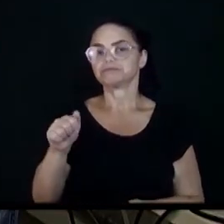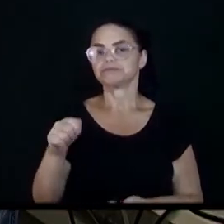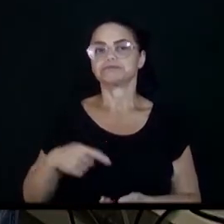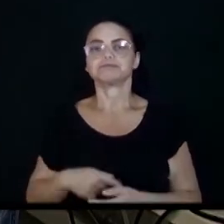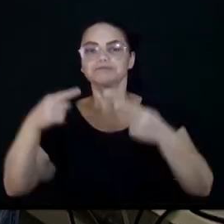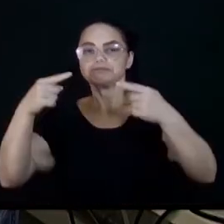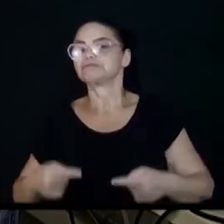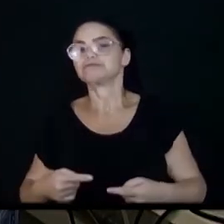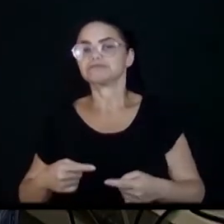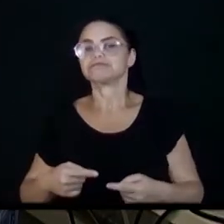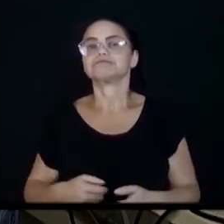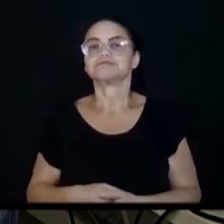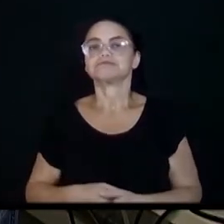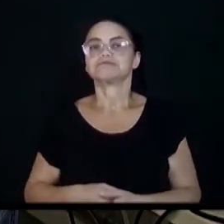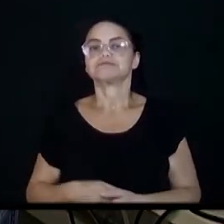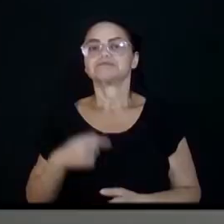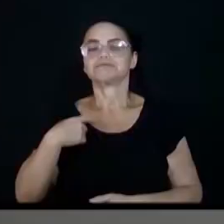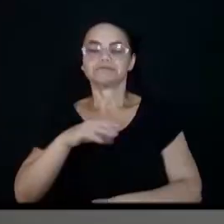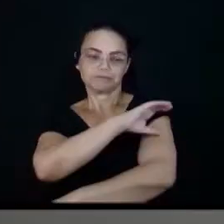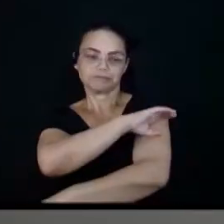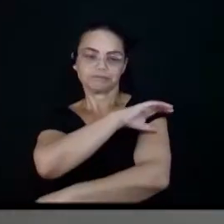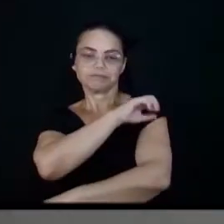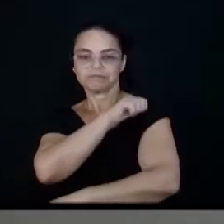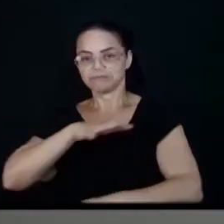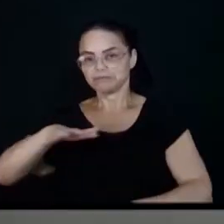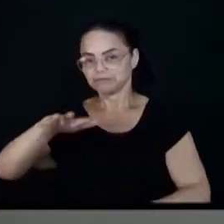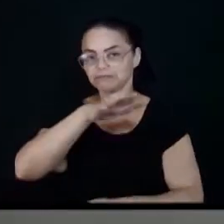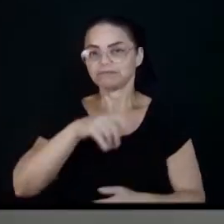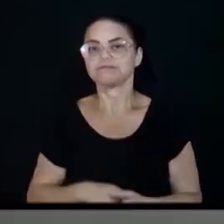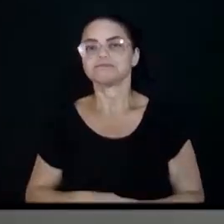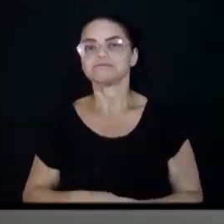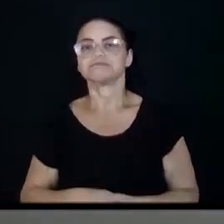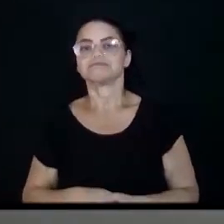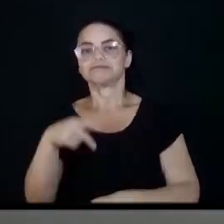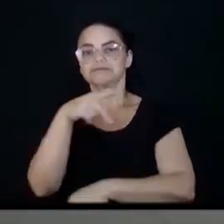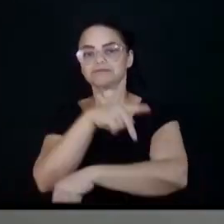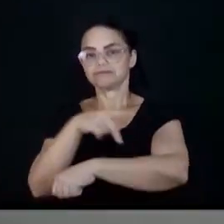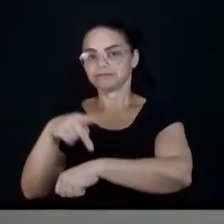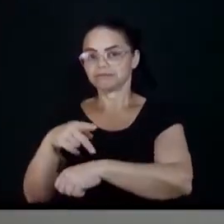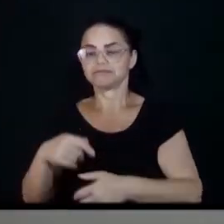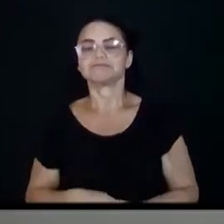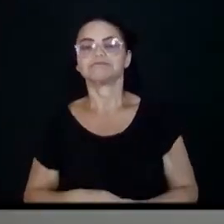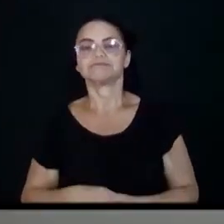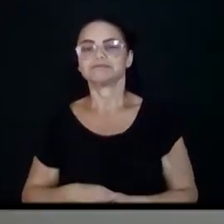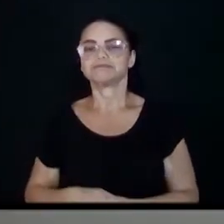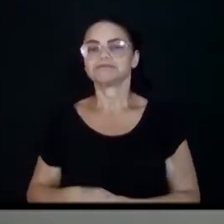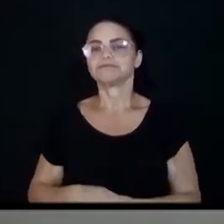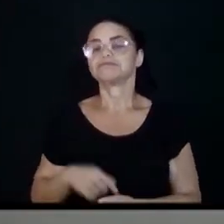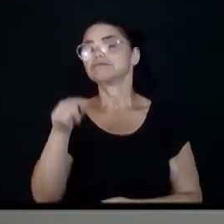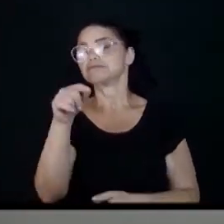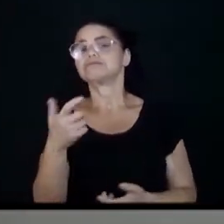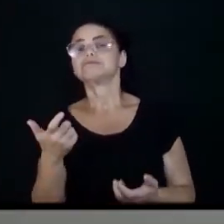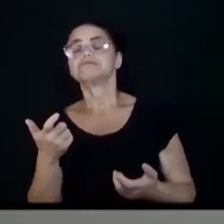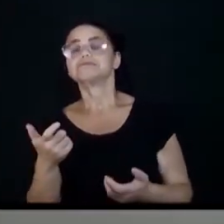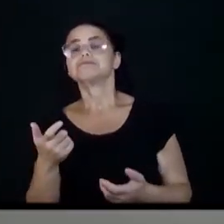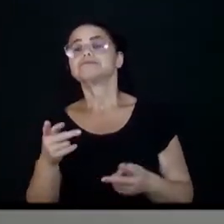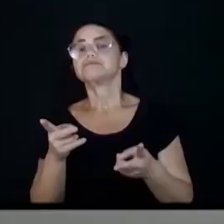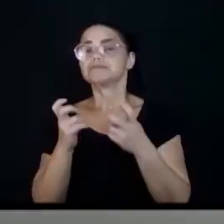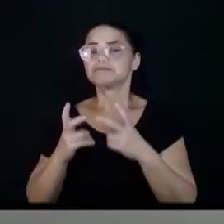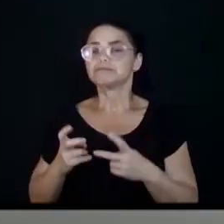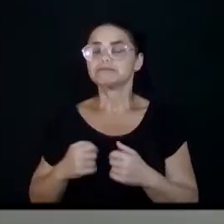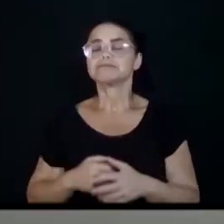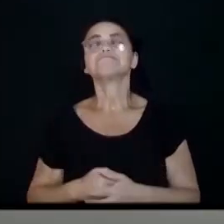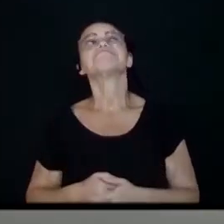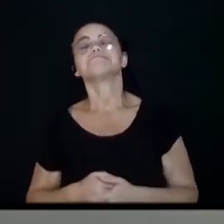sendo coordenadora geral, sendo pedagoga, né? O que você percebe que tem